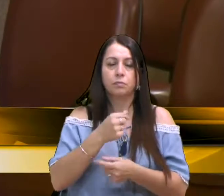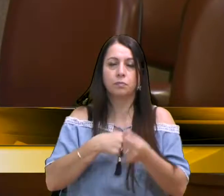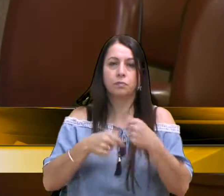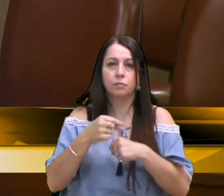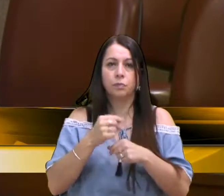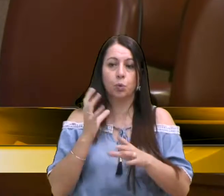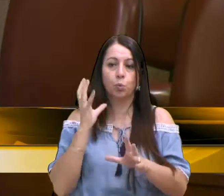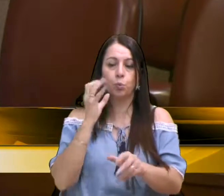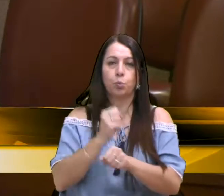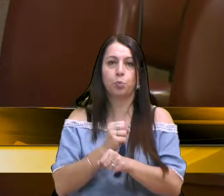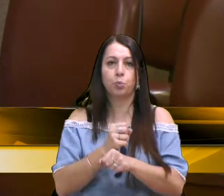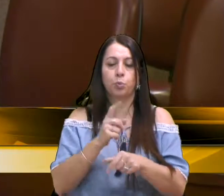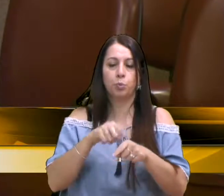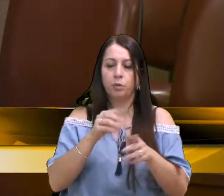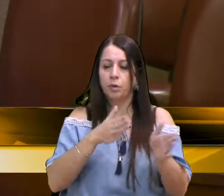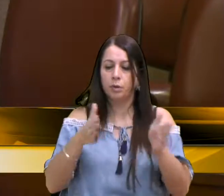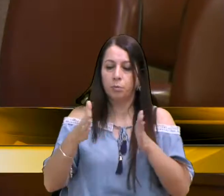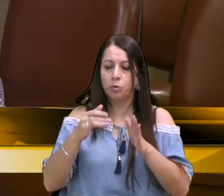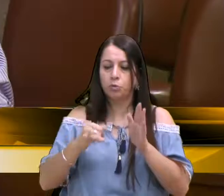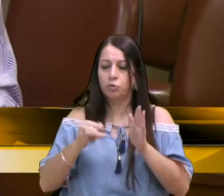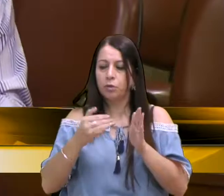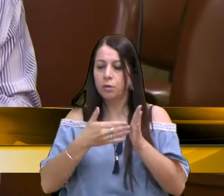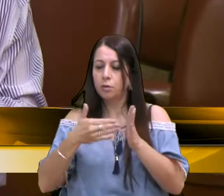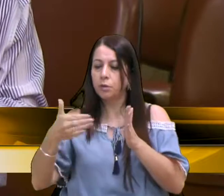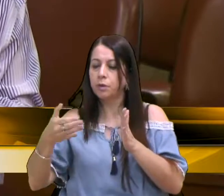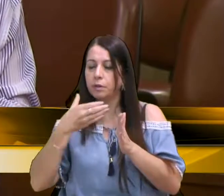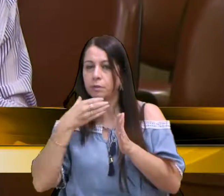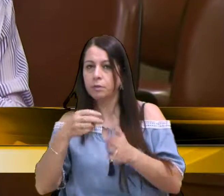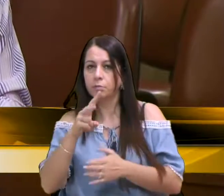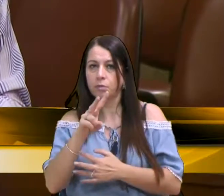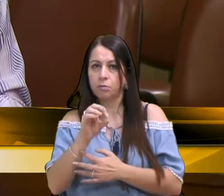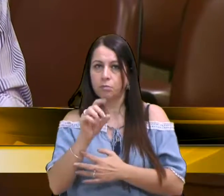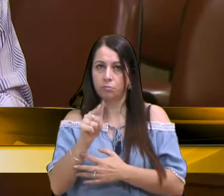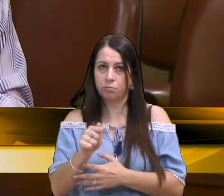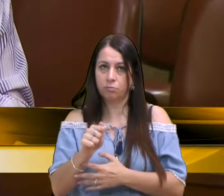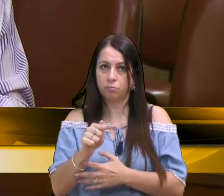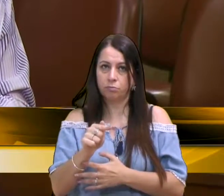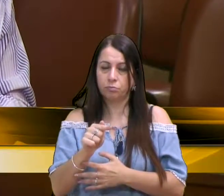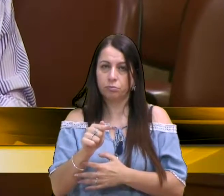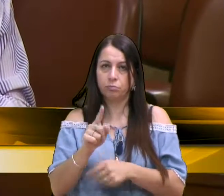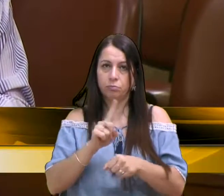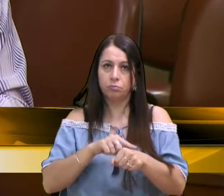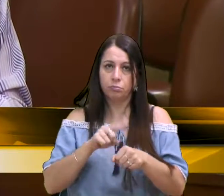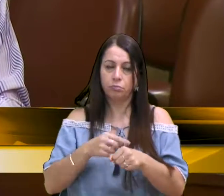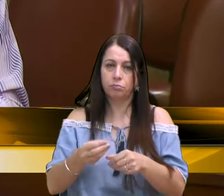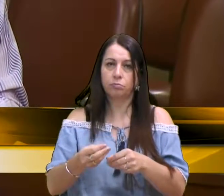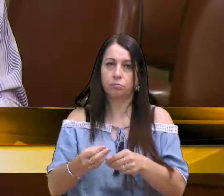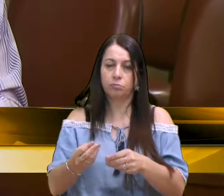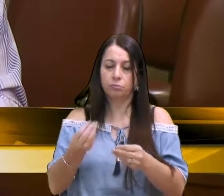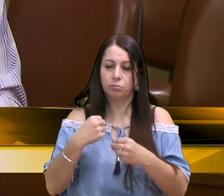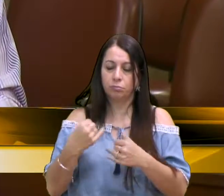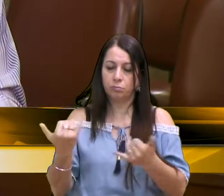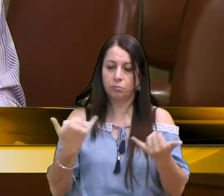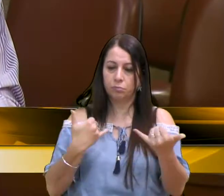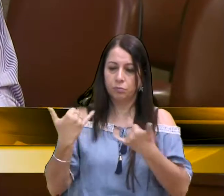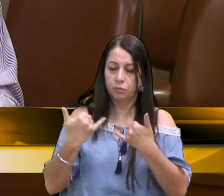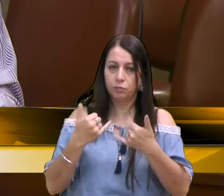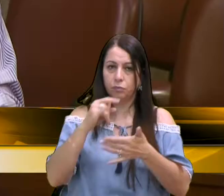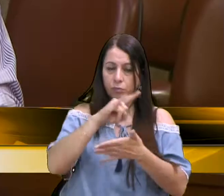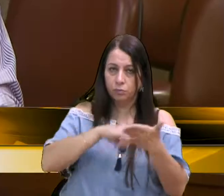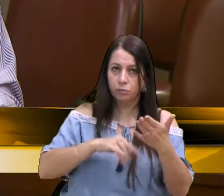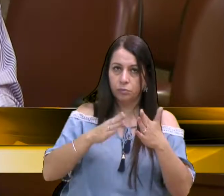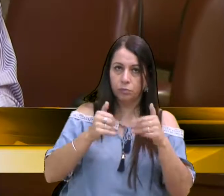total referente ao período de janeiro a dezembro de 2017. Conforme a Lei Orgânica Municipal, o Executivo